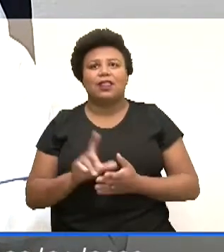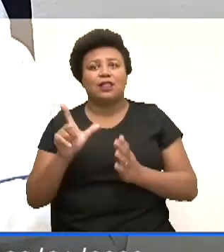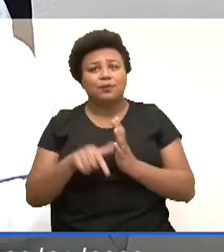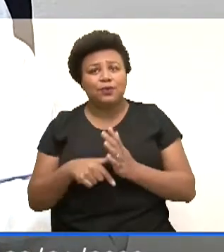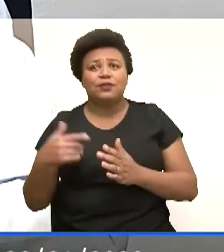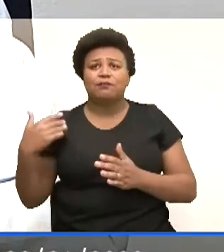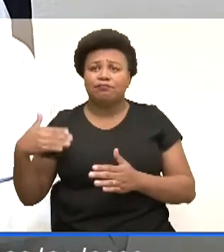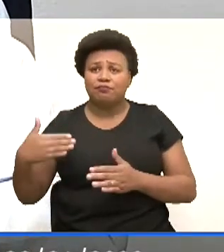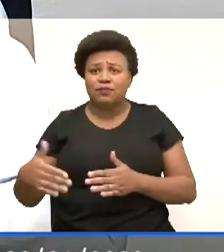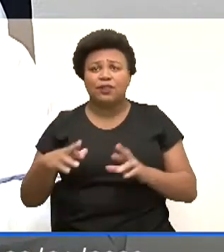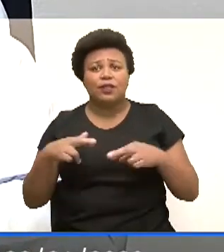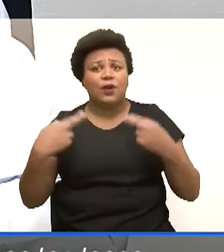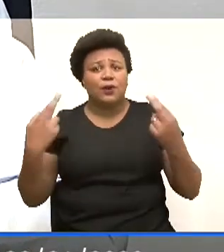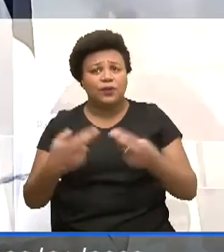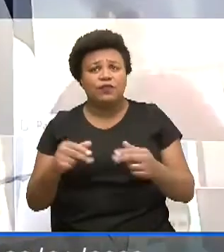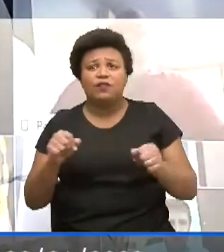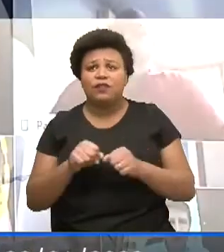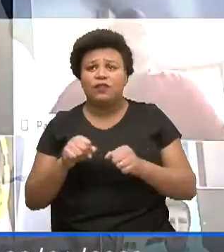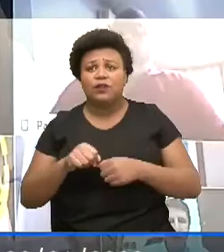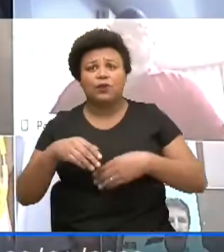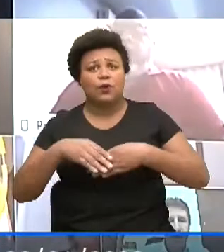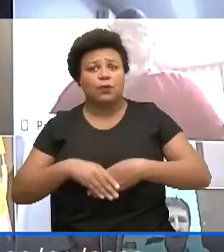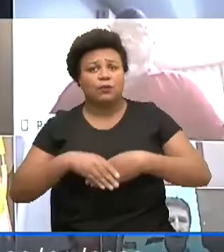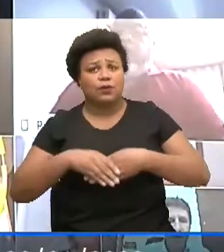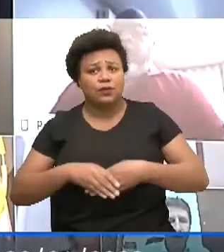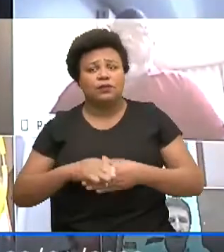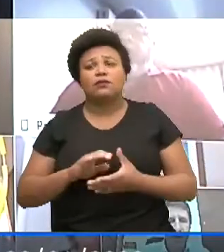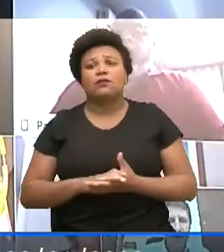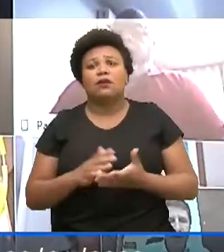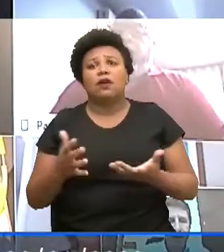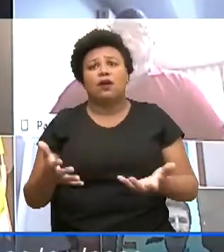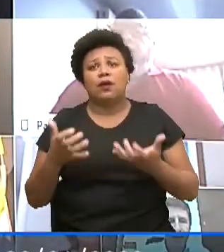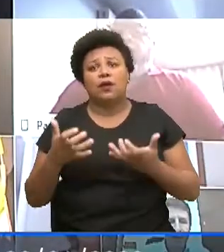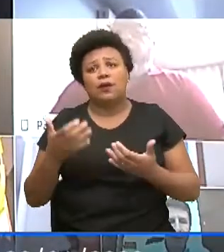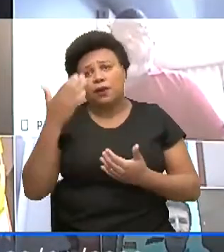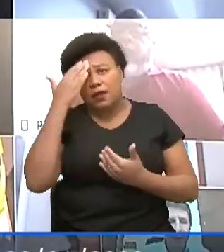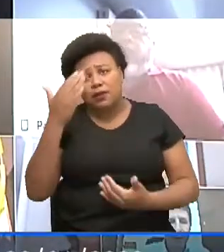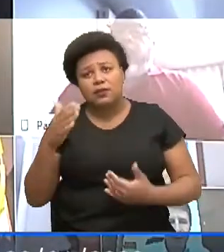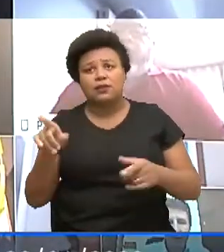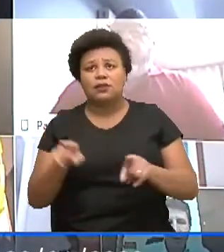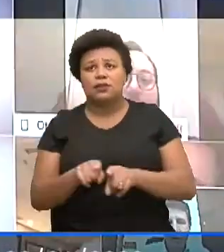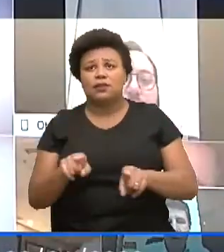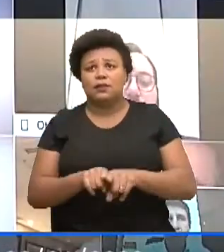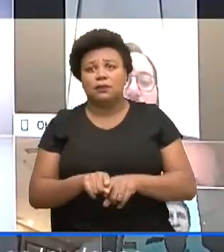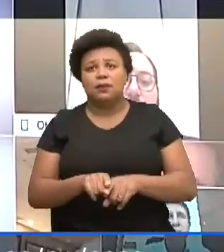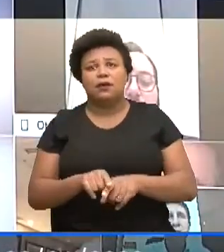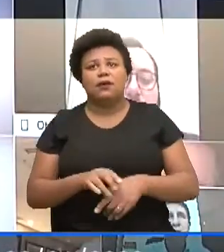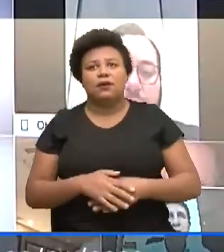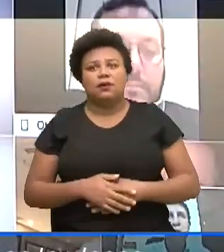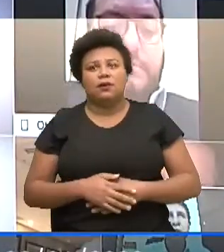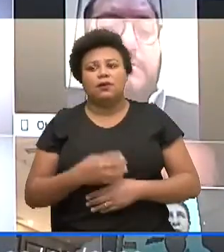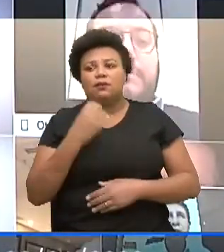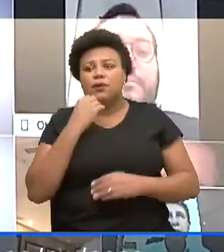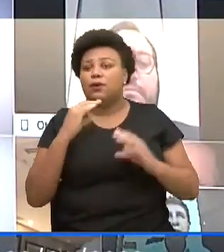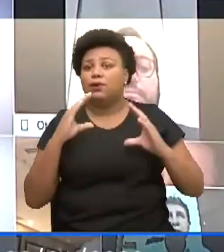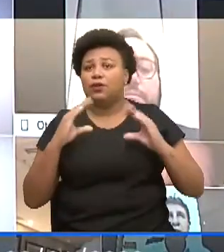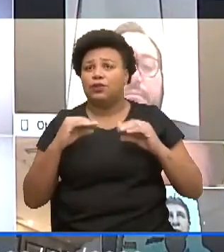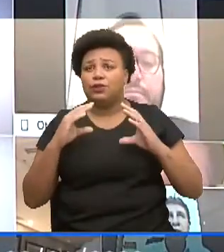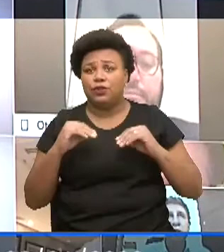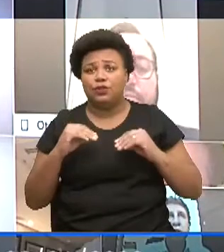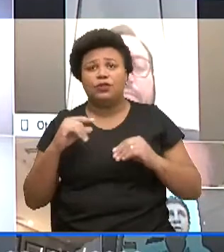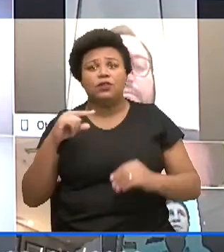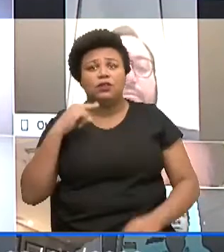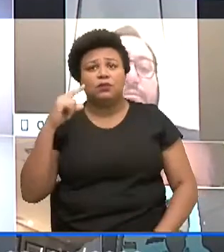curso da reunião vamos fazendo a saudação. Quero agradecer também a... Boa noite, presidente. Deputada